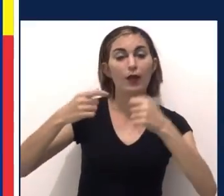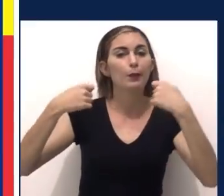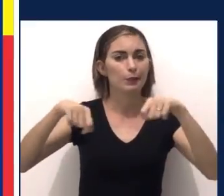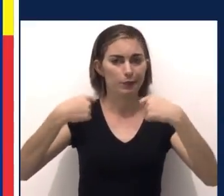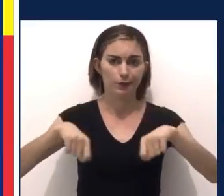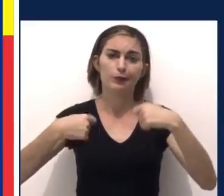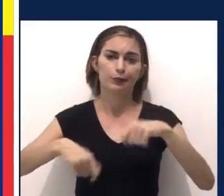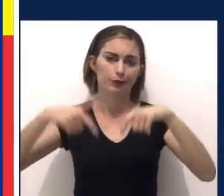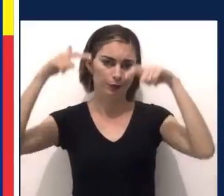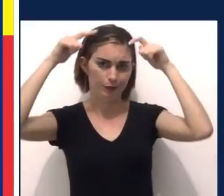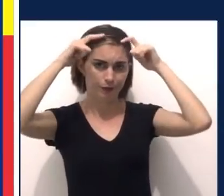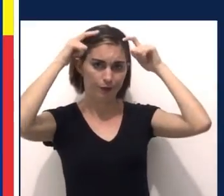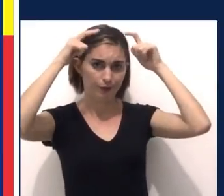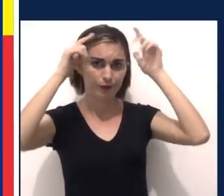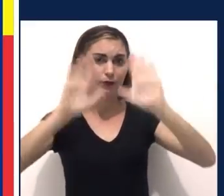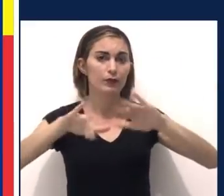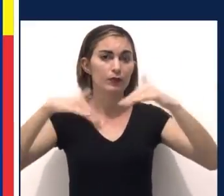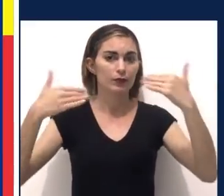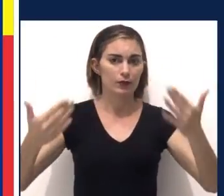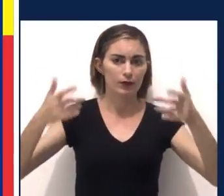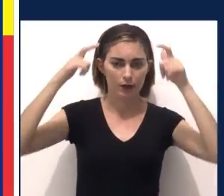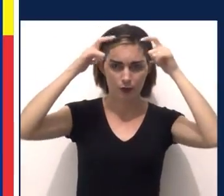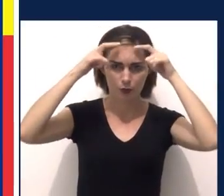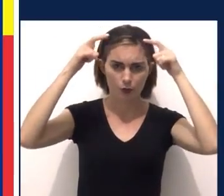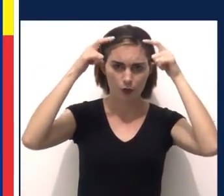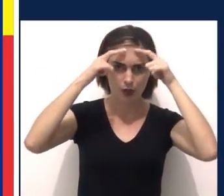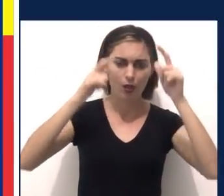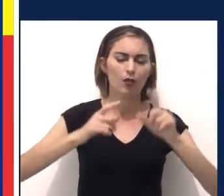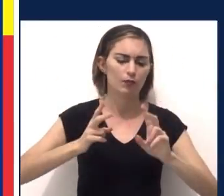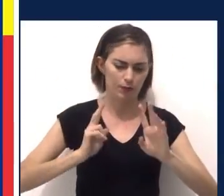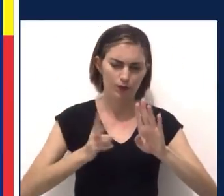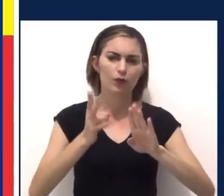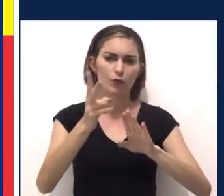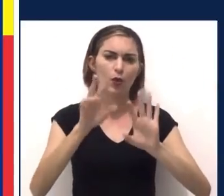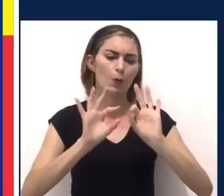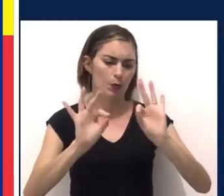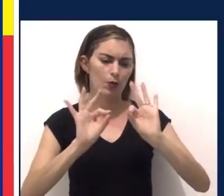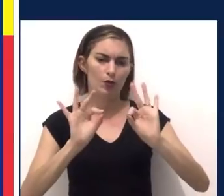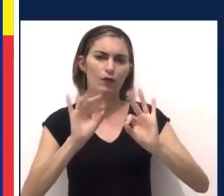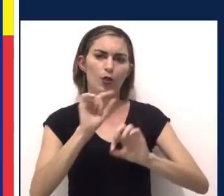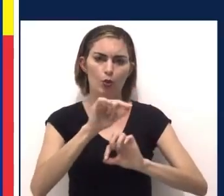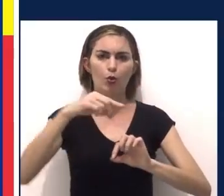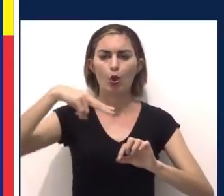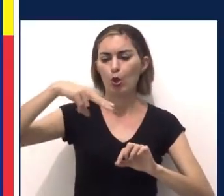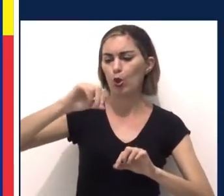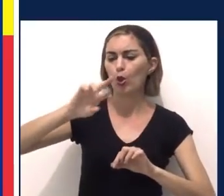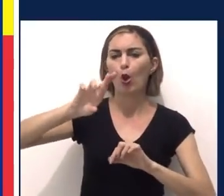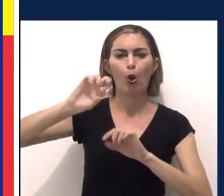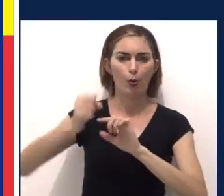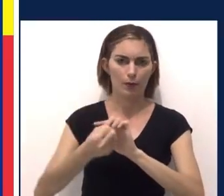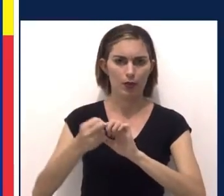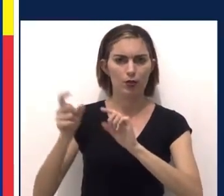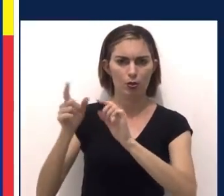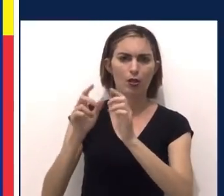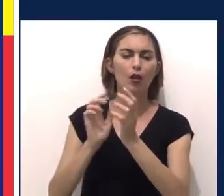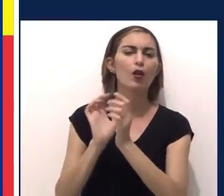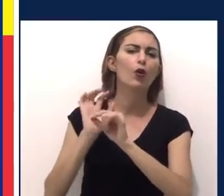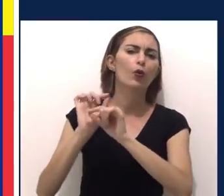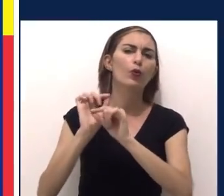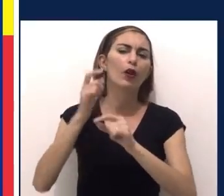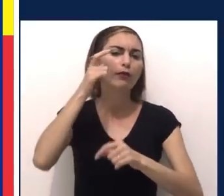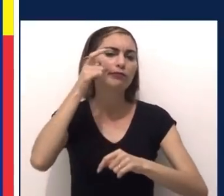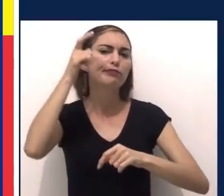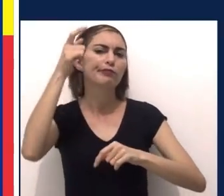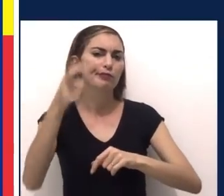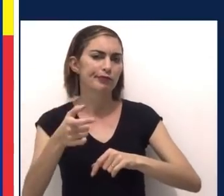quem? Do rei. Então, o rei vai manter os privilégios de quem? Dos nobres. E satisfazer